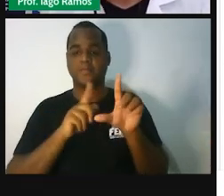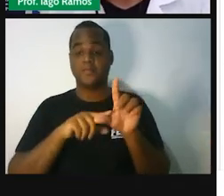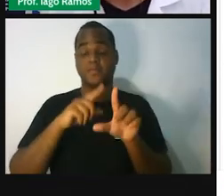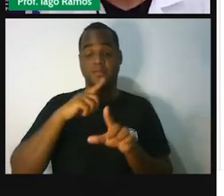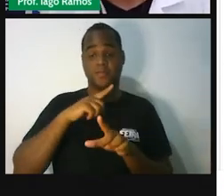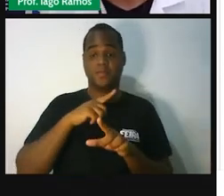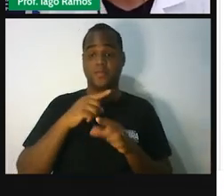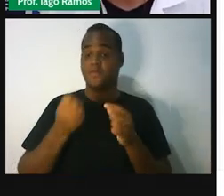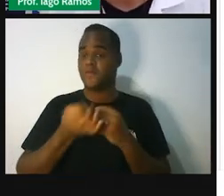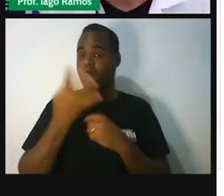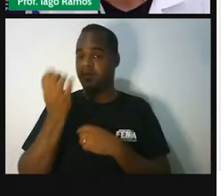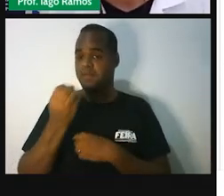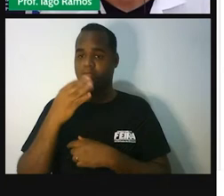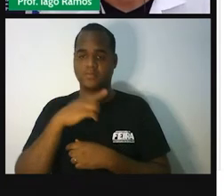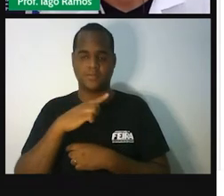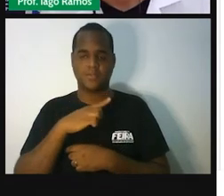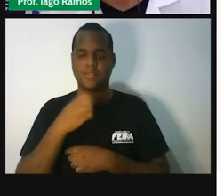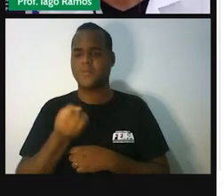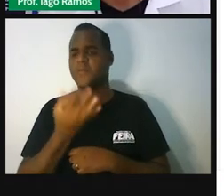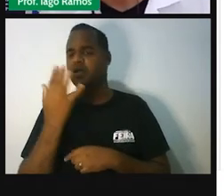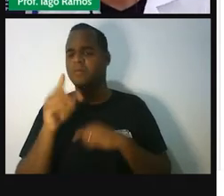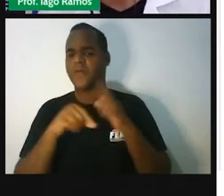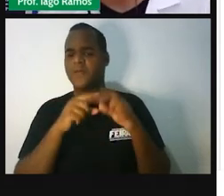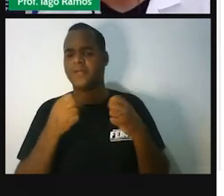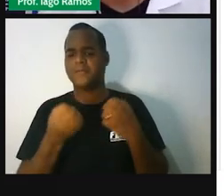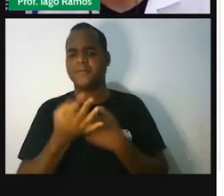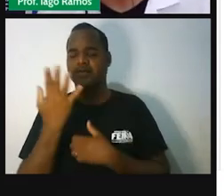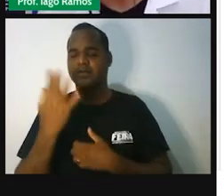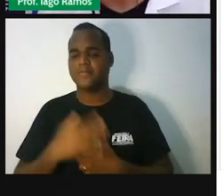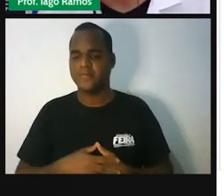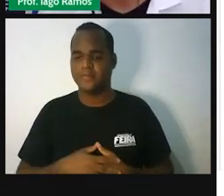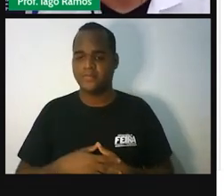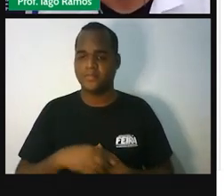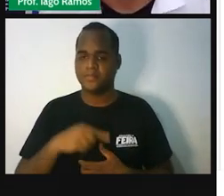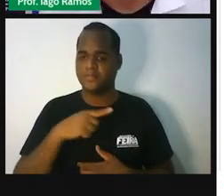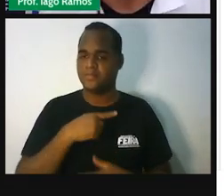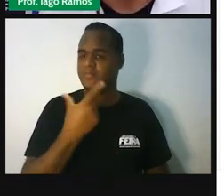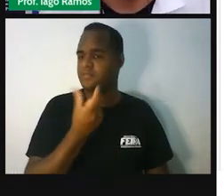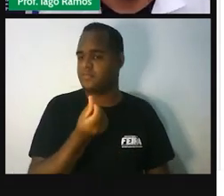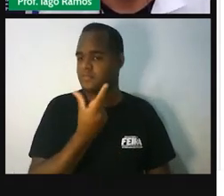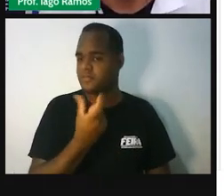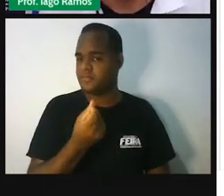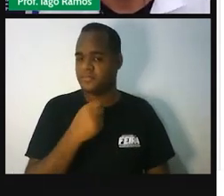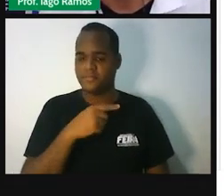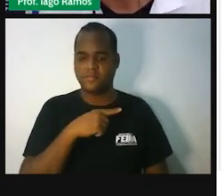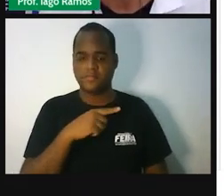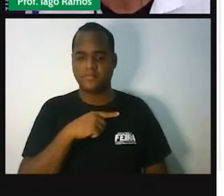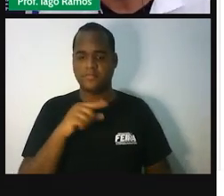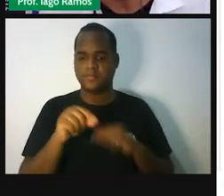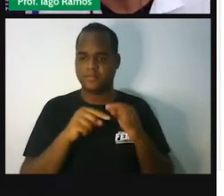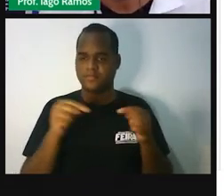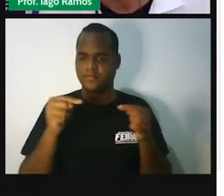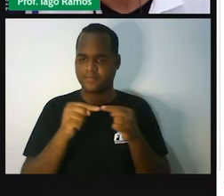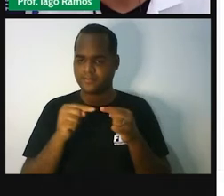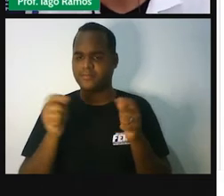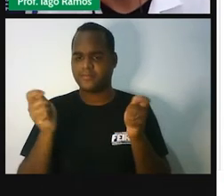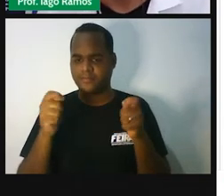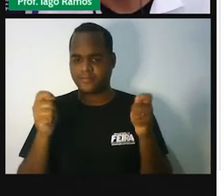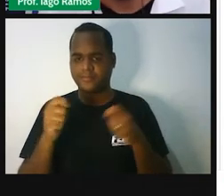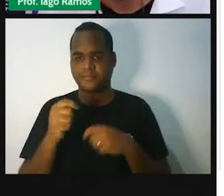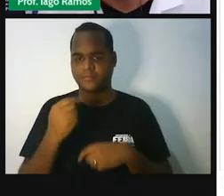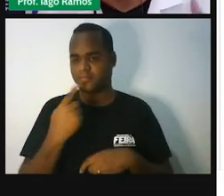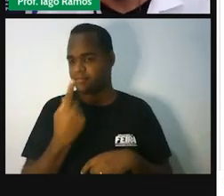existem quantas opções? Existem 26 opções. Para escolher a primeira letra, né, eu